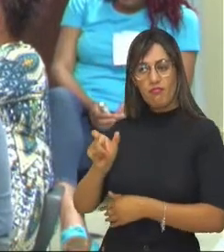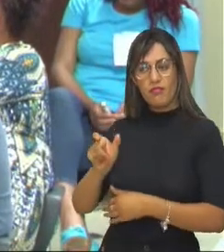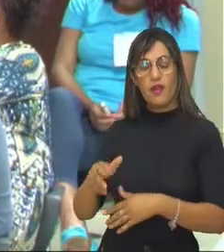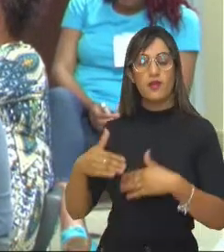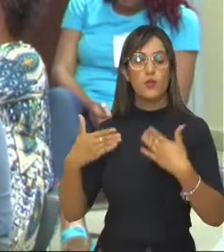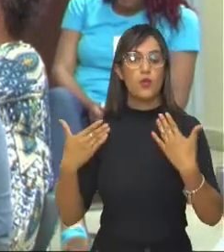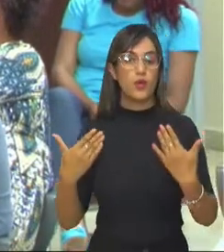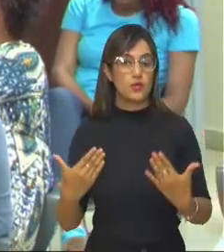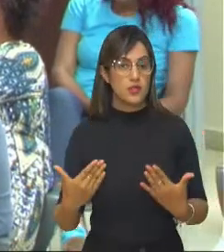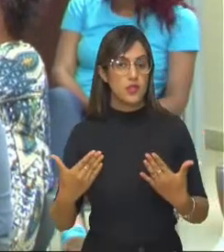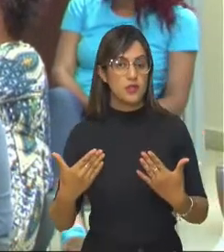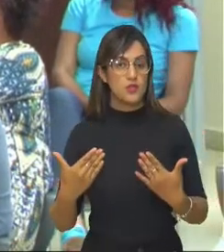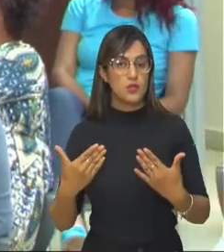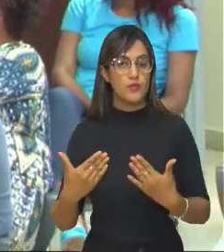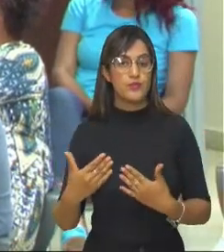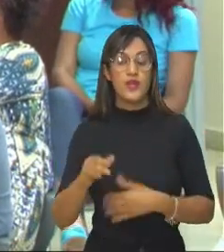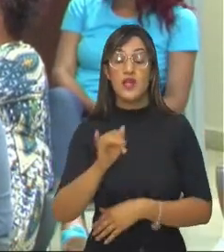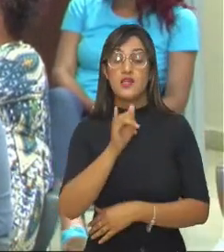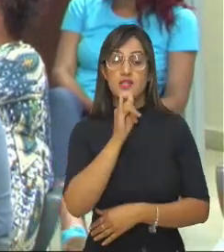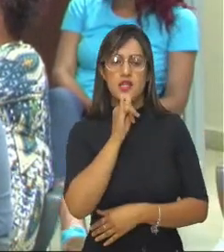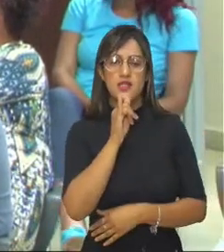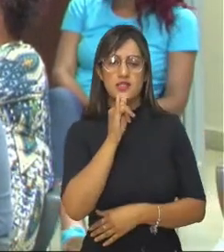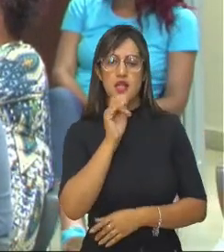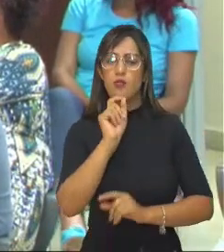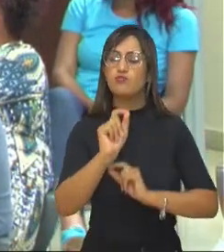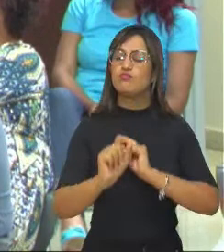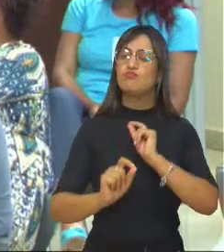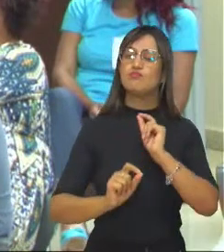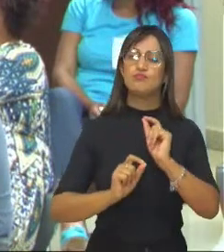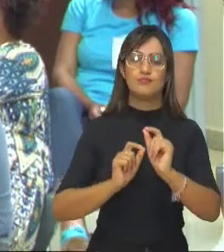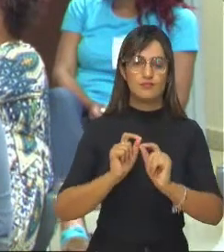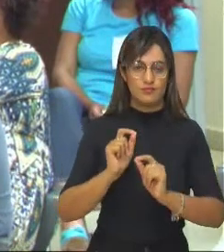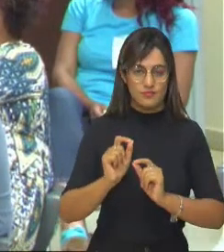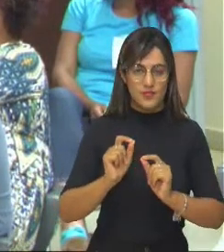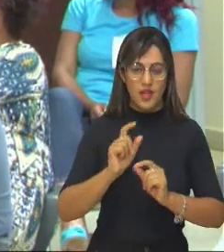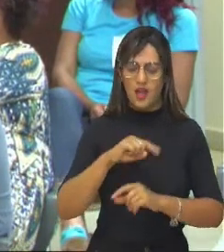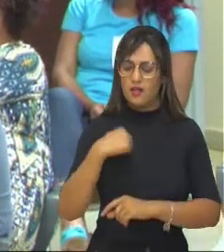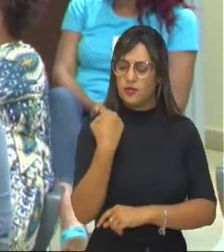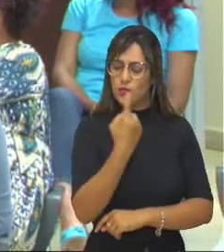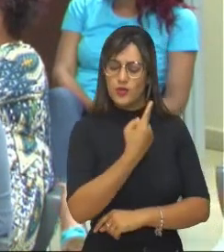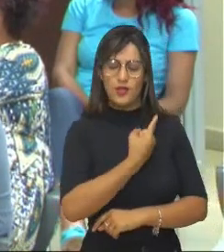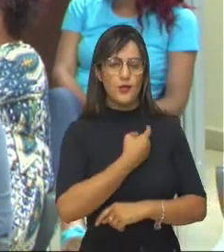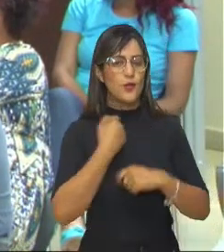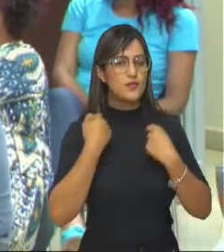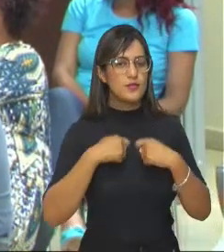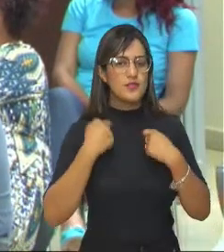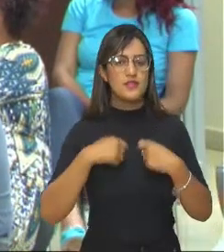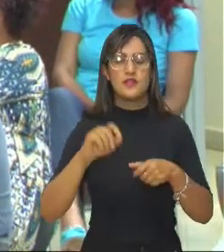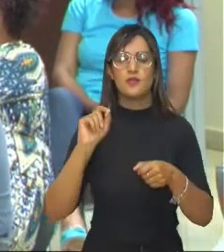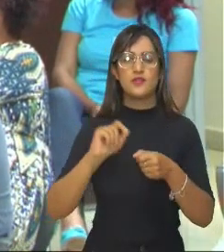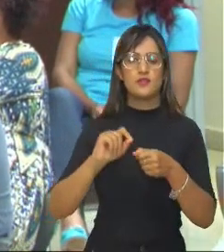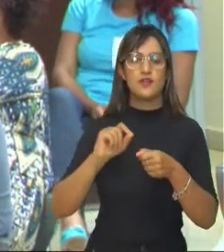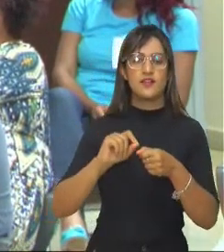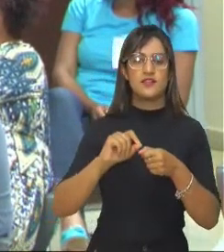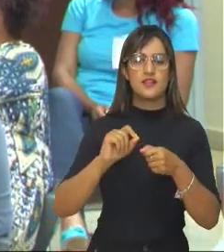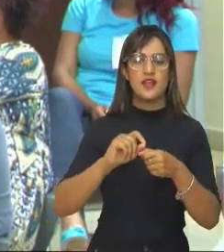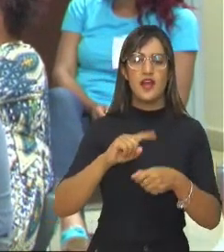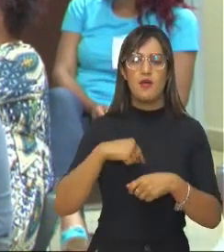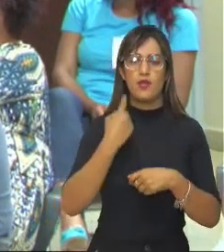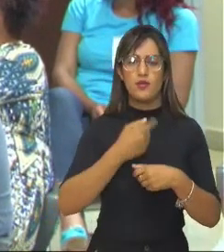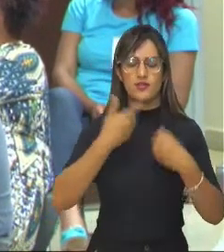é esse exemplo de o que a gente precisa fazer para a gente ser o que a gente